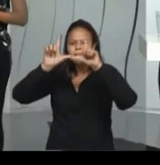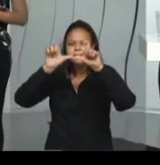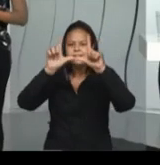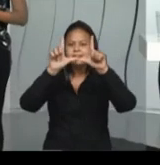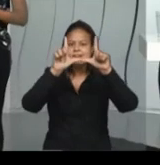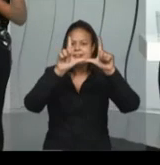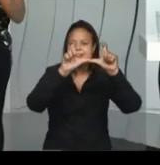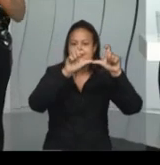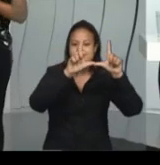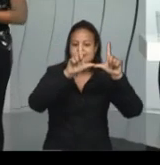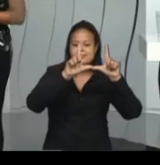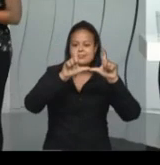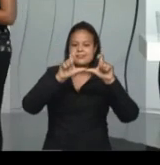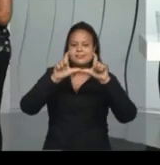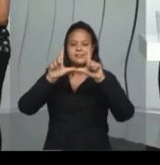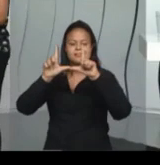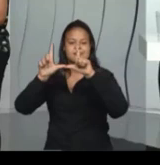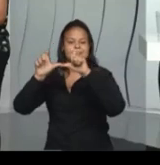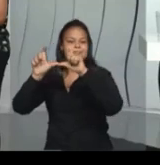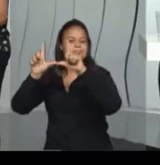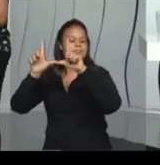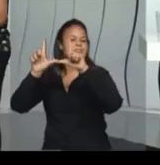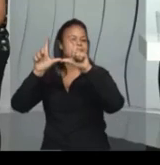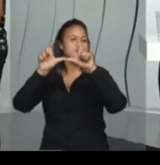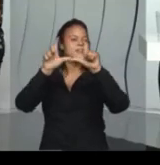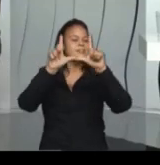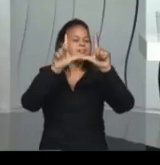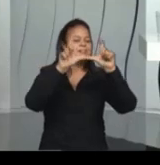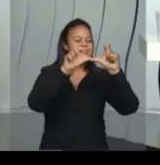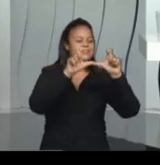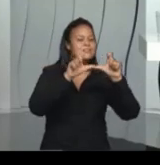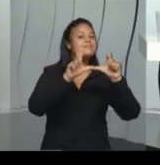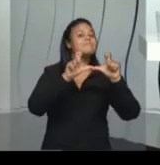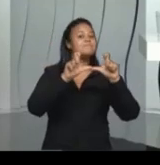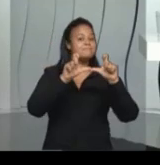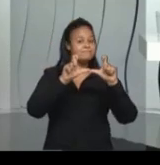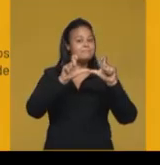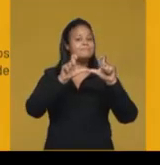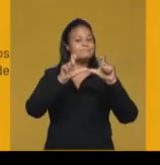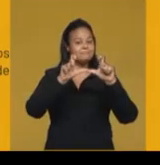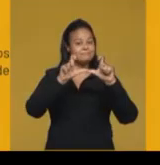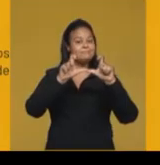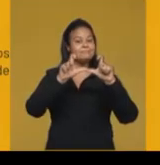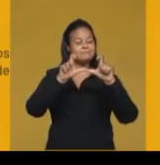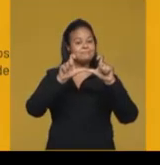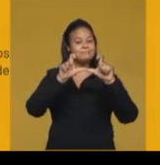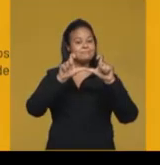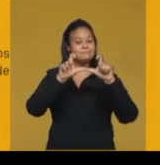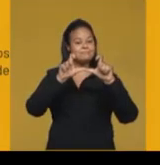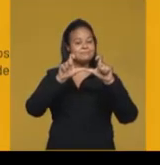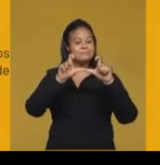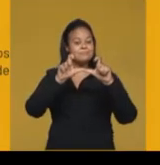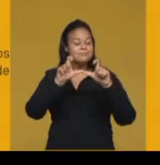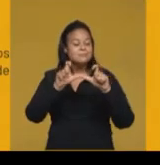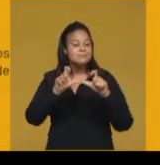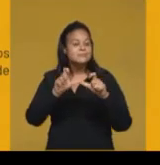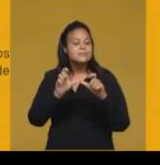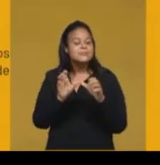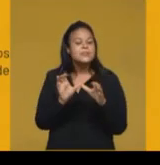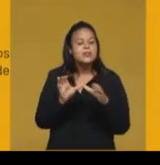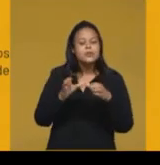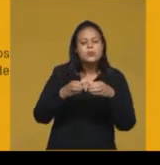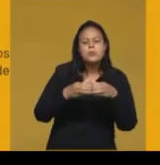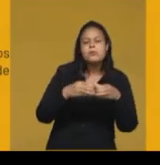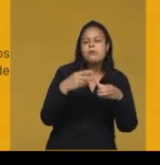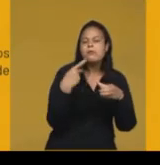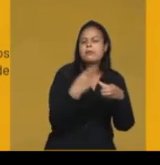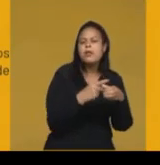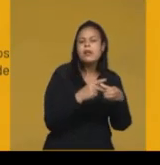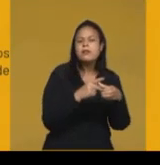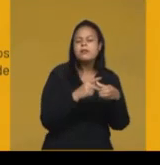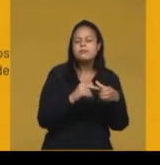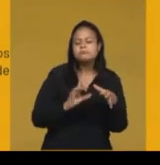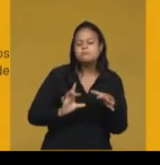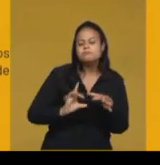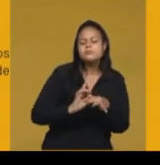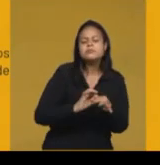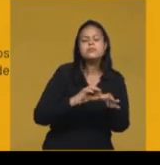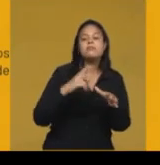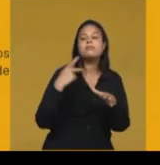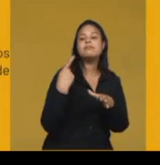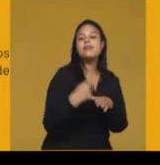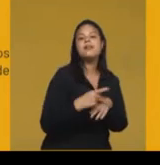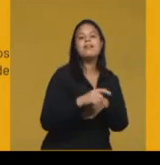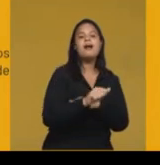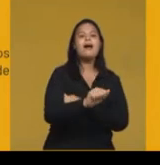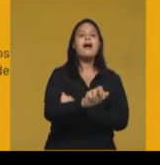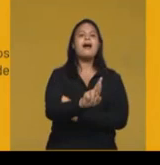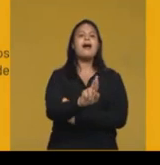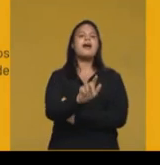uma fotografia e é do arquivo pessoal dela. Então, olha, isso vem trazendo